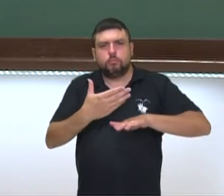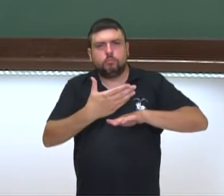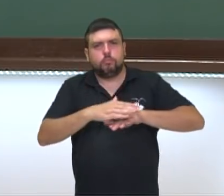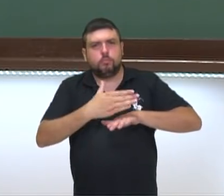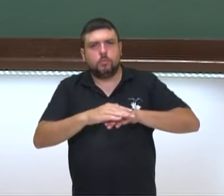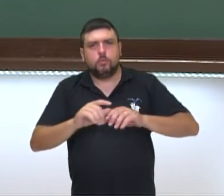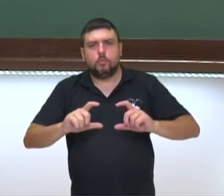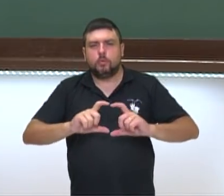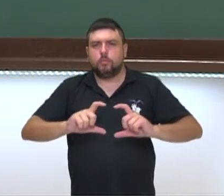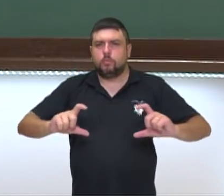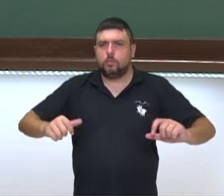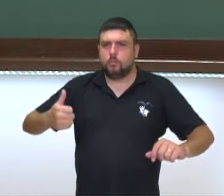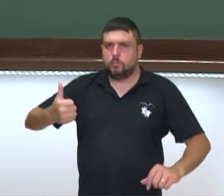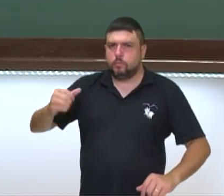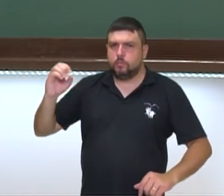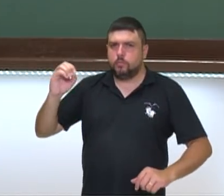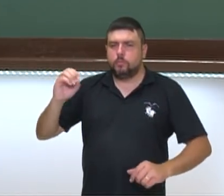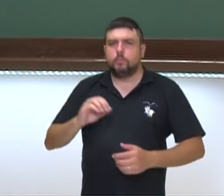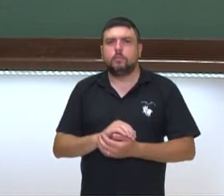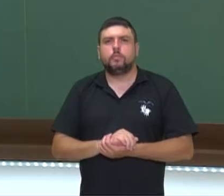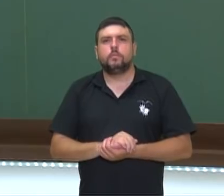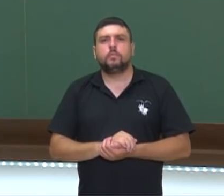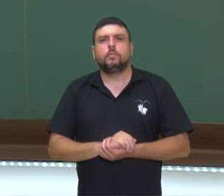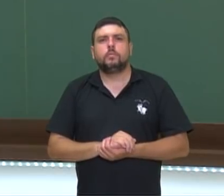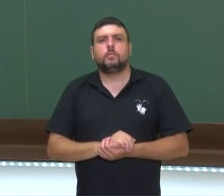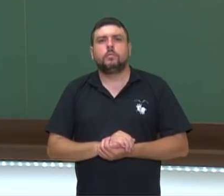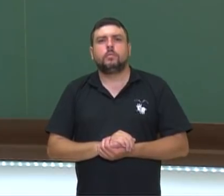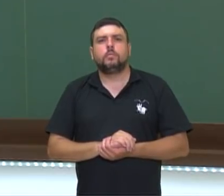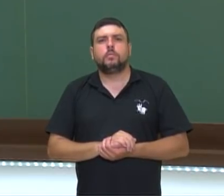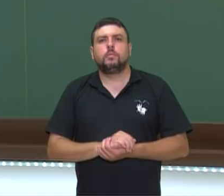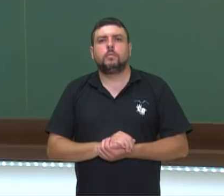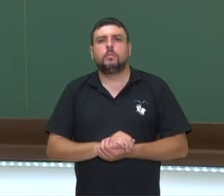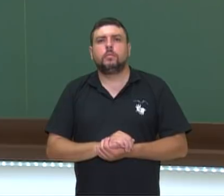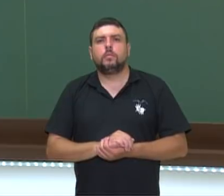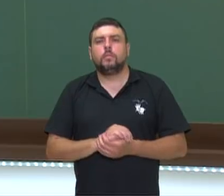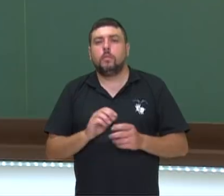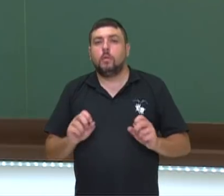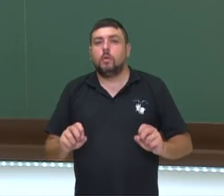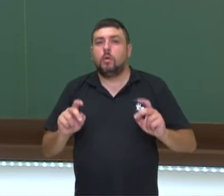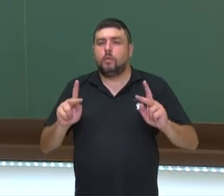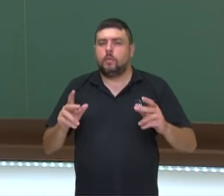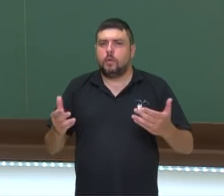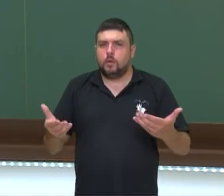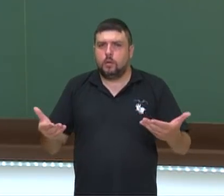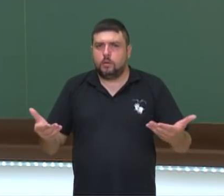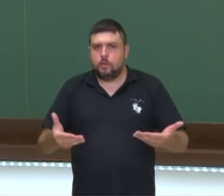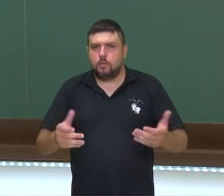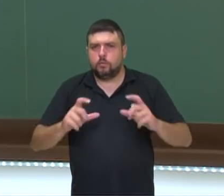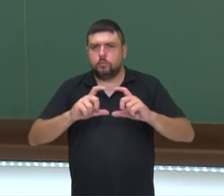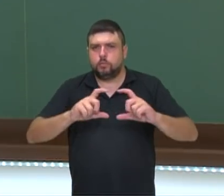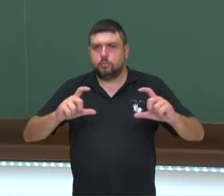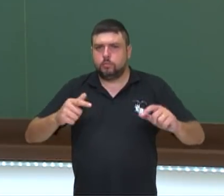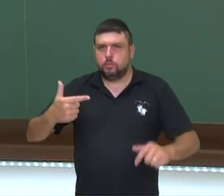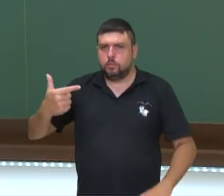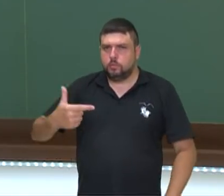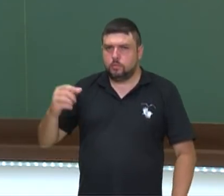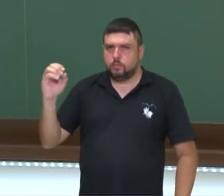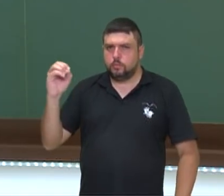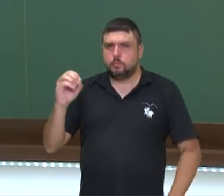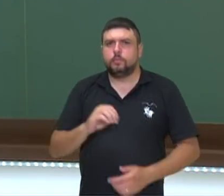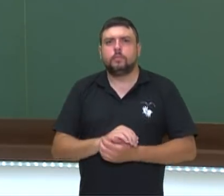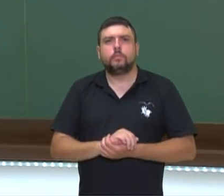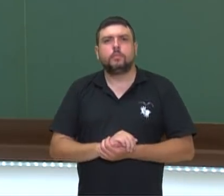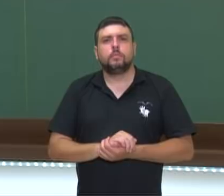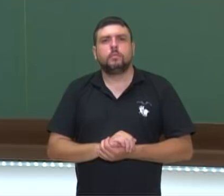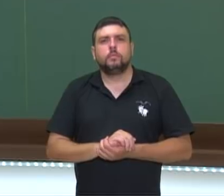equação de primeiro grau. Agora a gente vai ver uma aplicação da equação de segundo grau. Observe